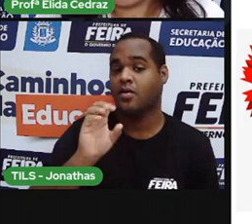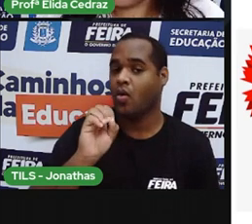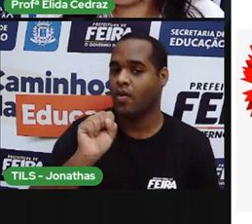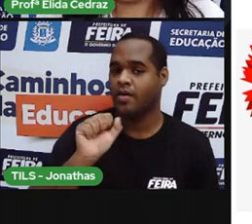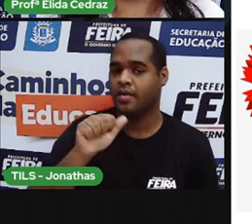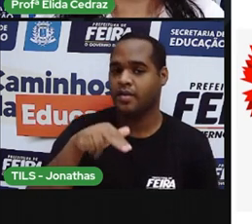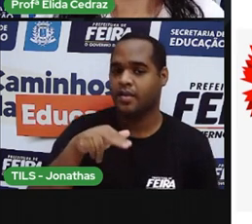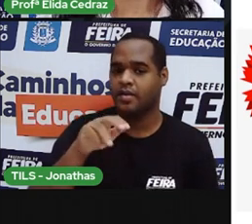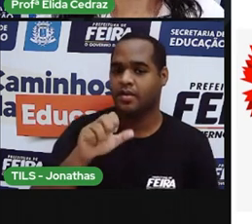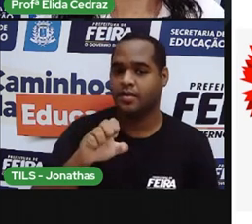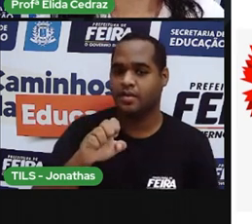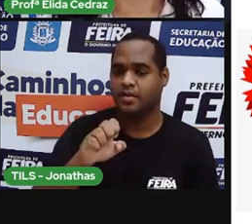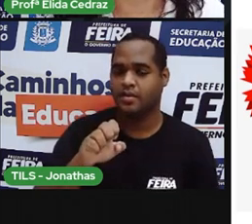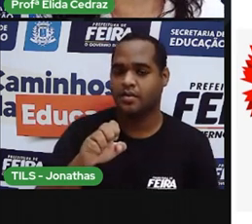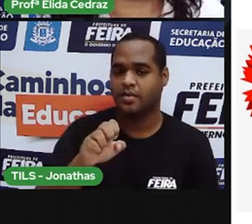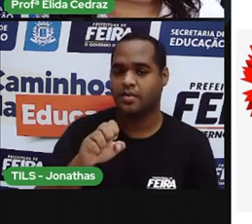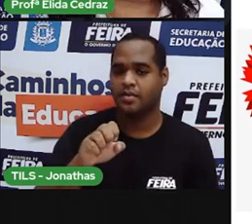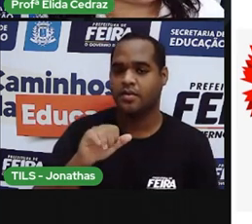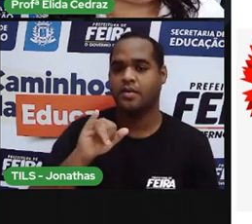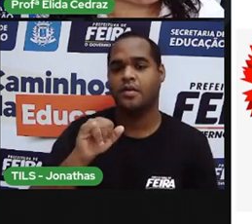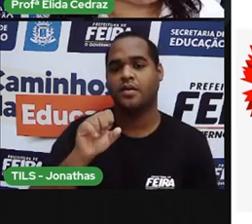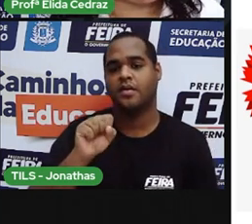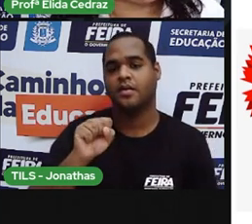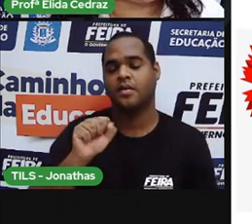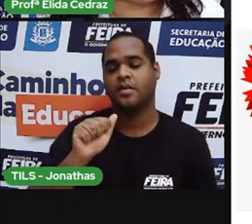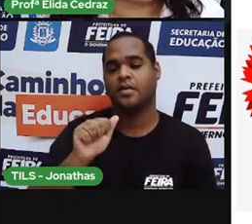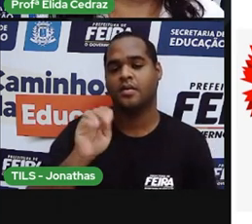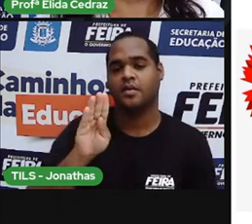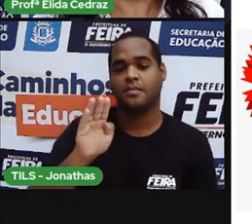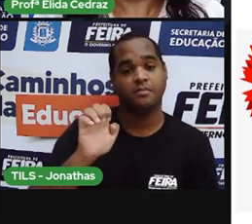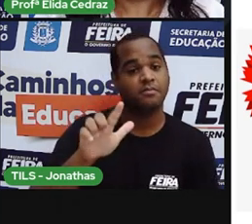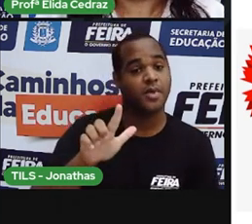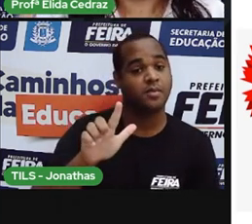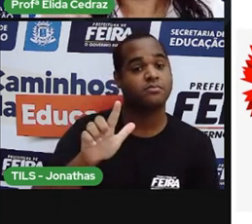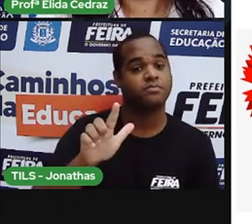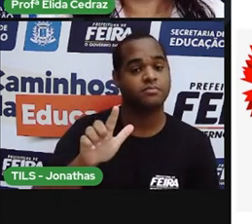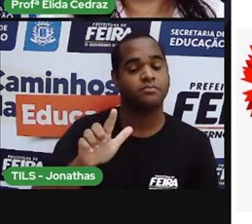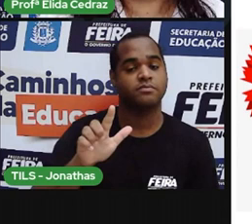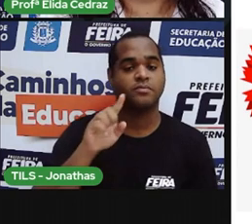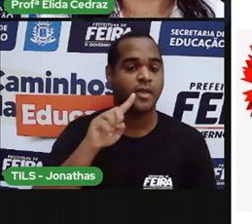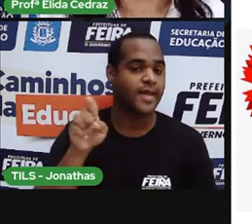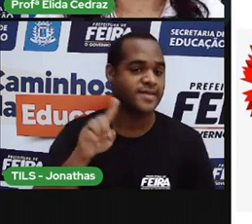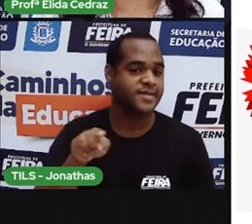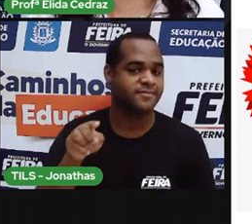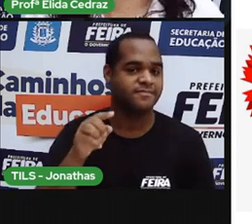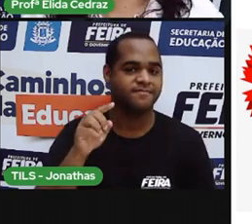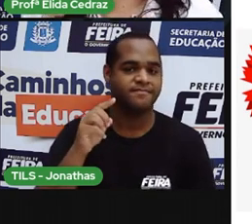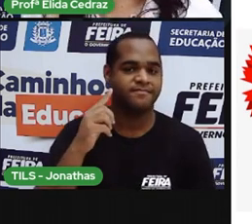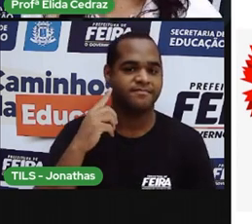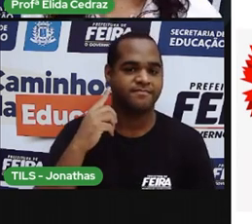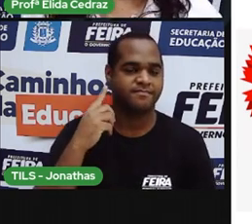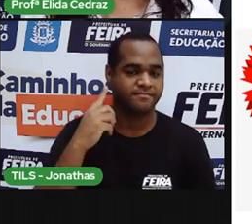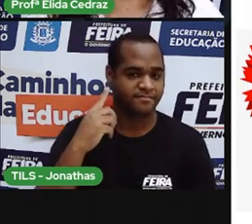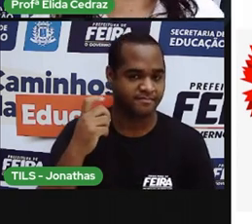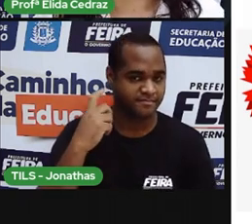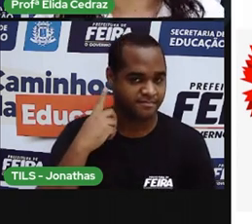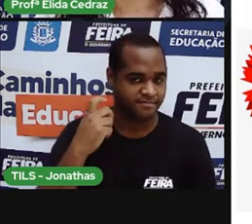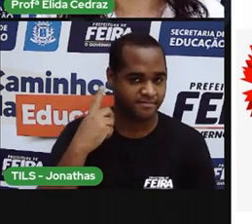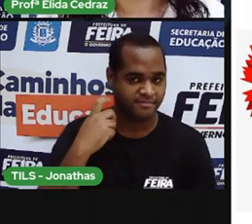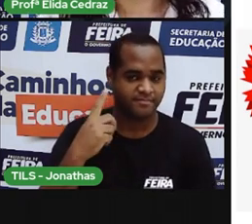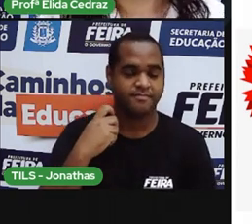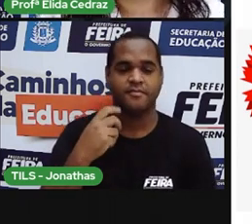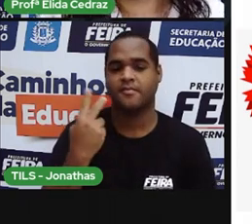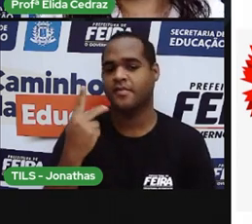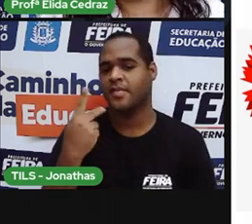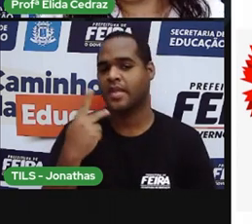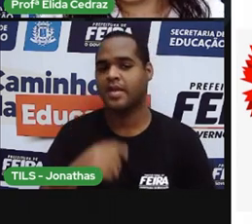Rosane e Isabel. E agora, a letra C,